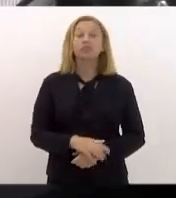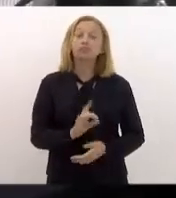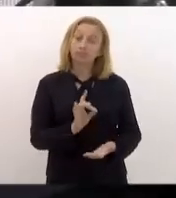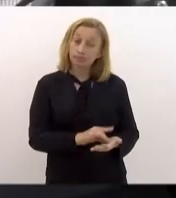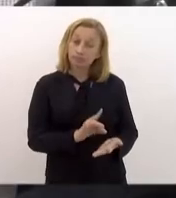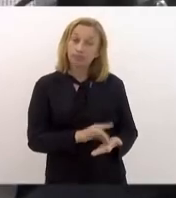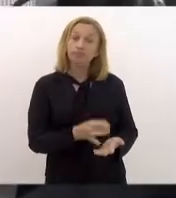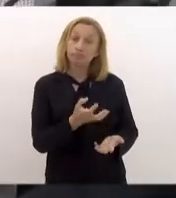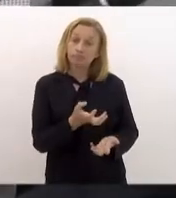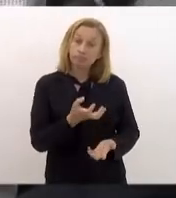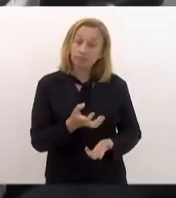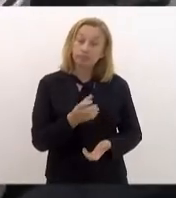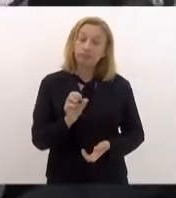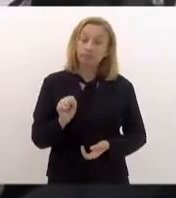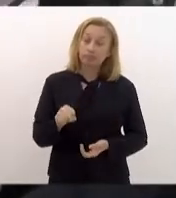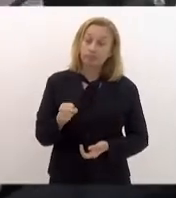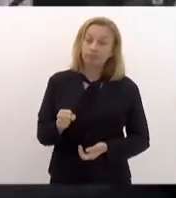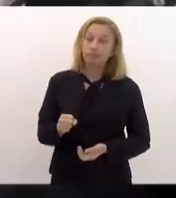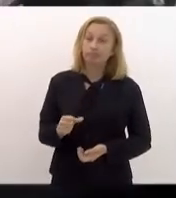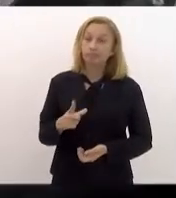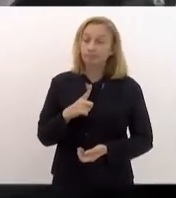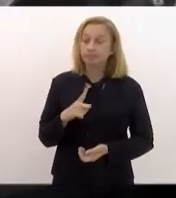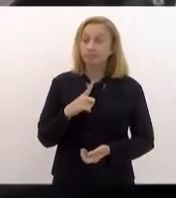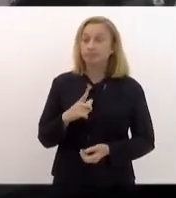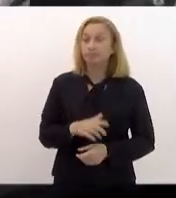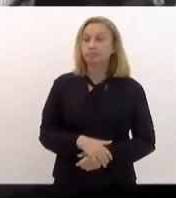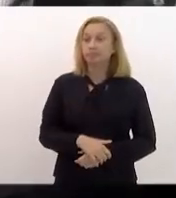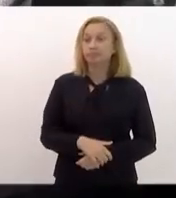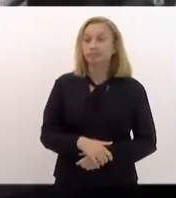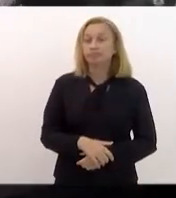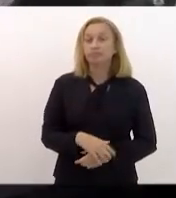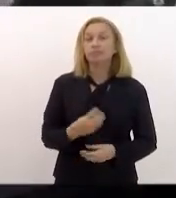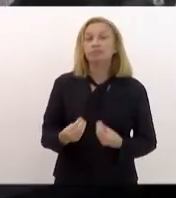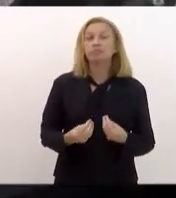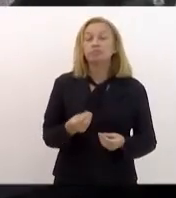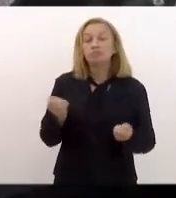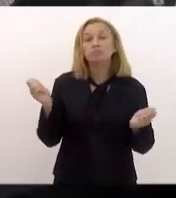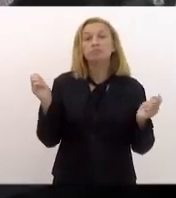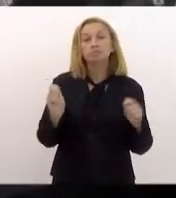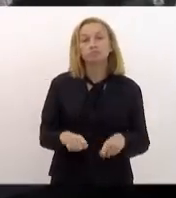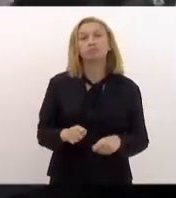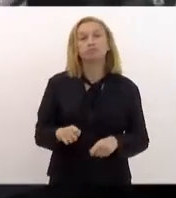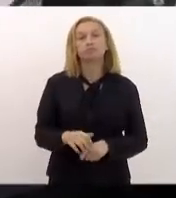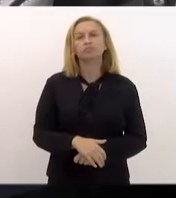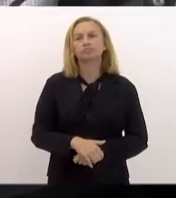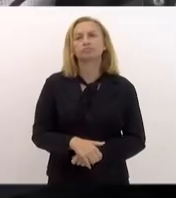é que realmente exista como possibilidade